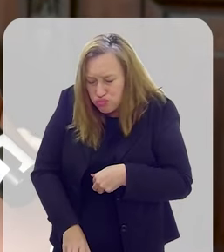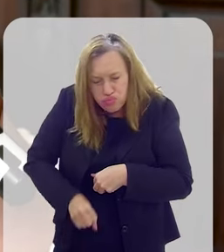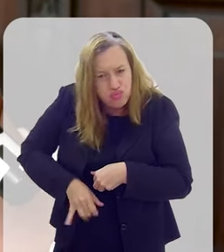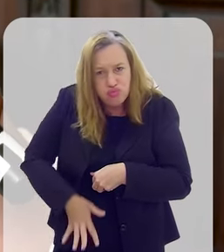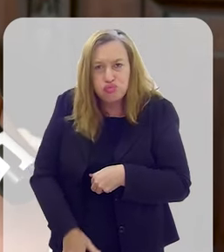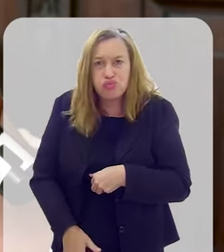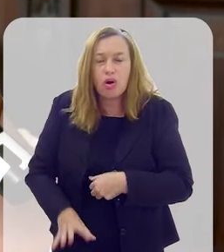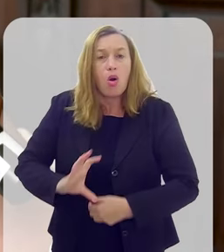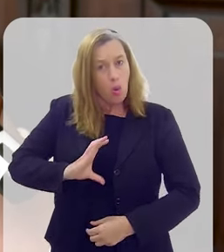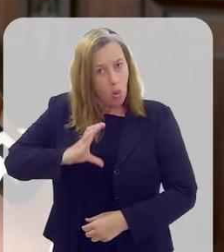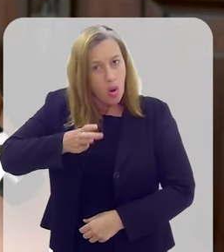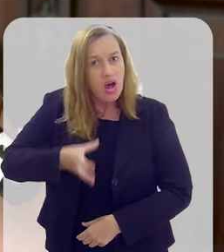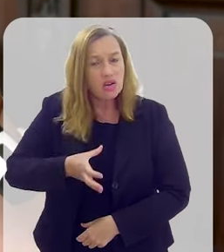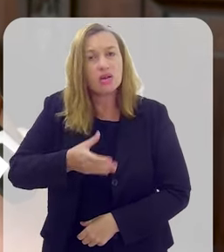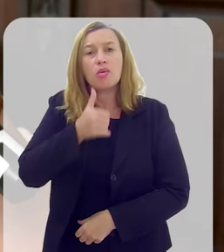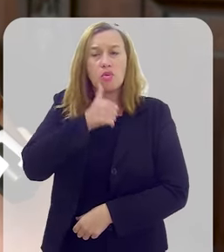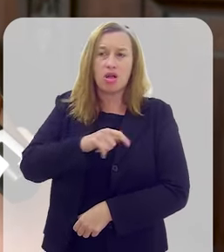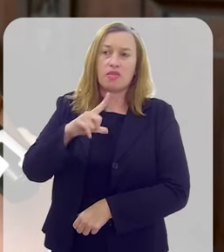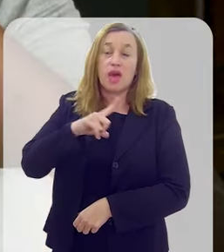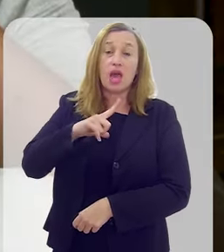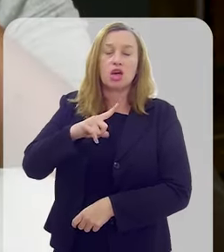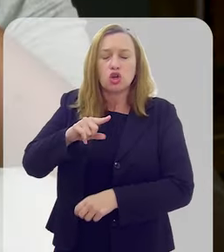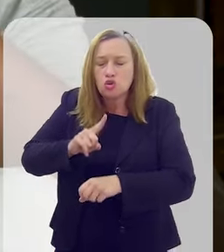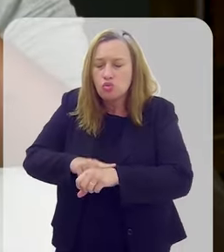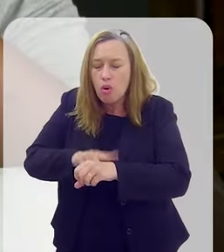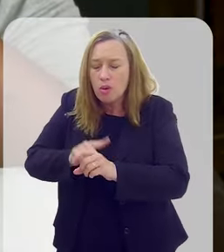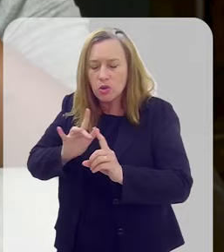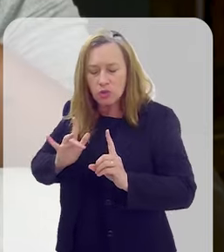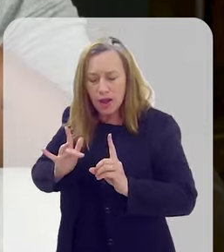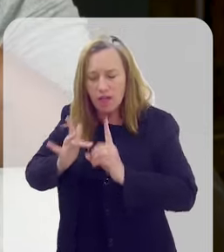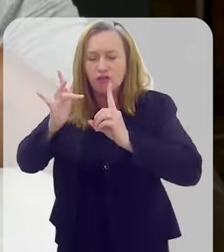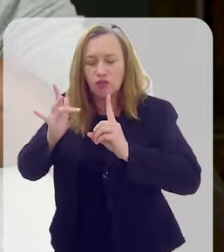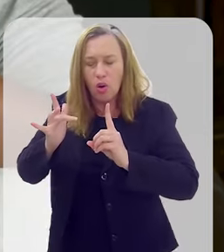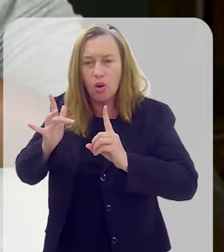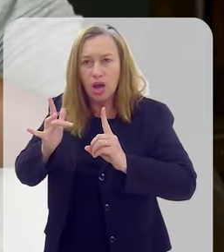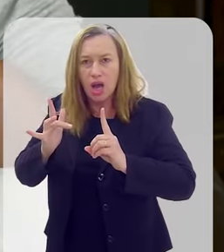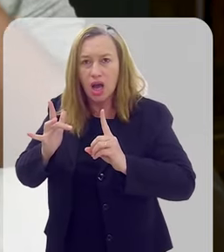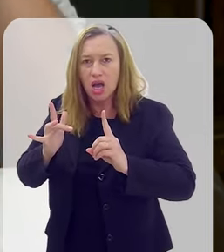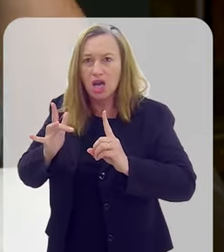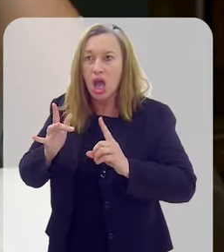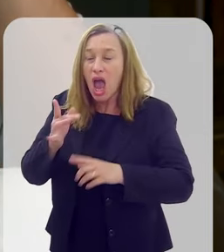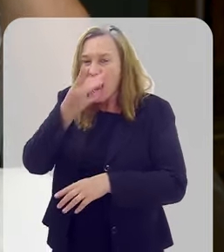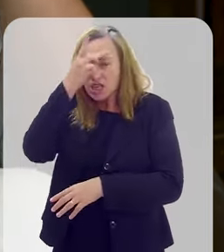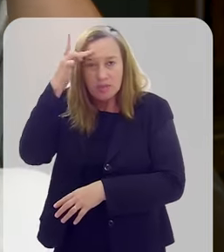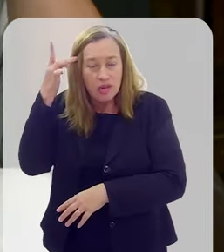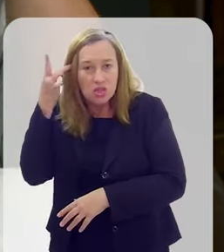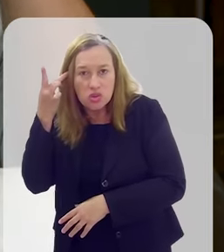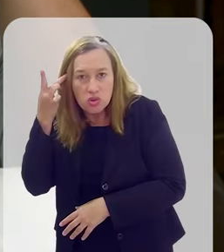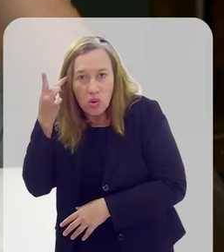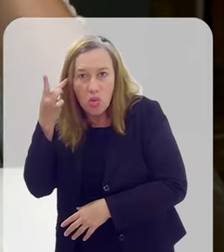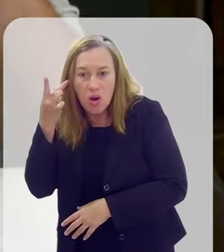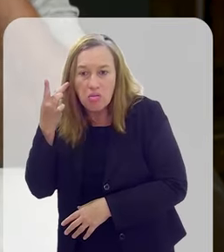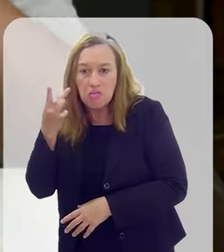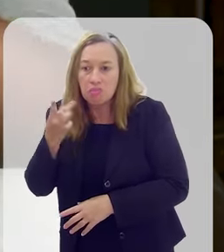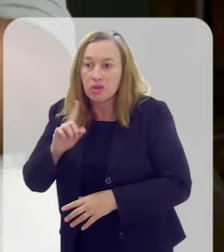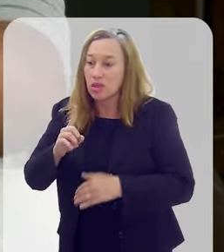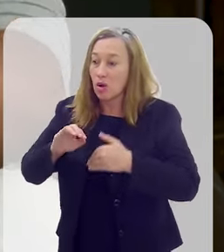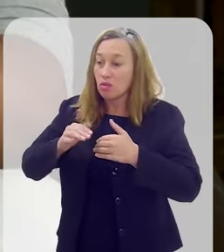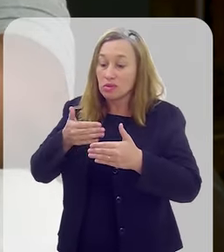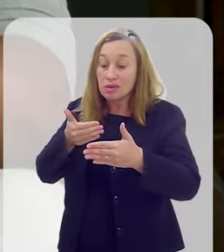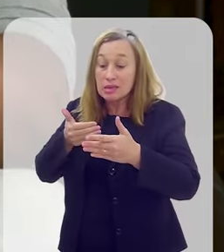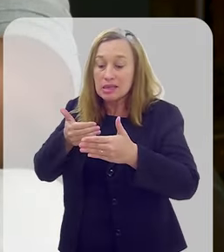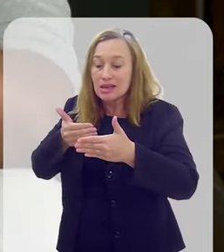e ela foi muito corajosa e na verdade quando ela toca nas vestes do senhor o que ninguém se atenta que ela